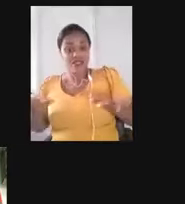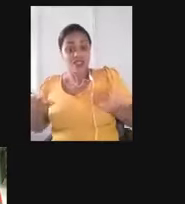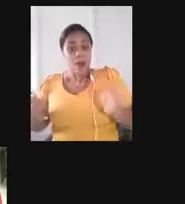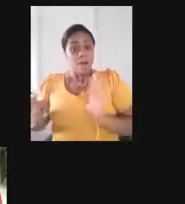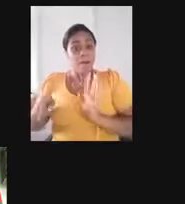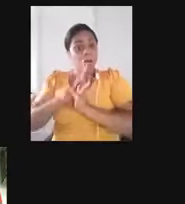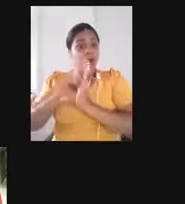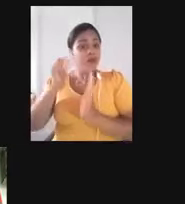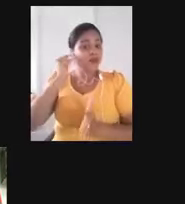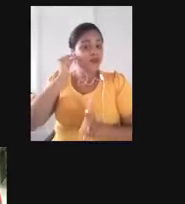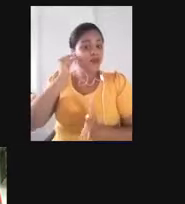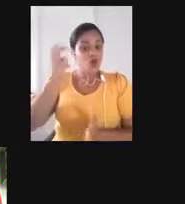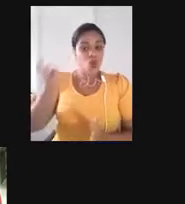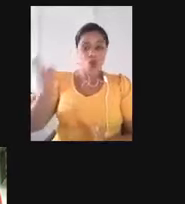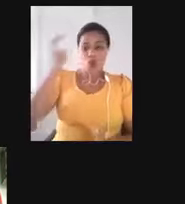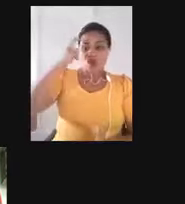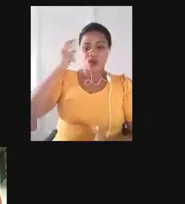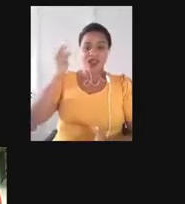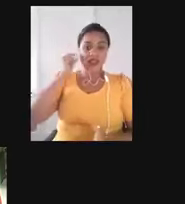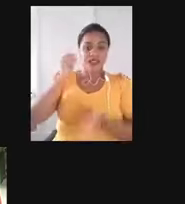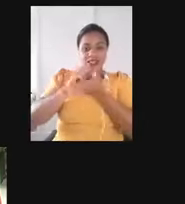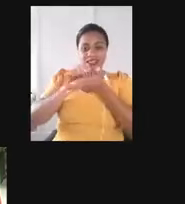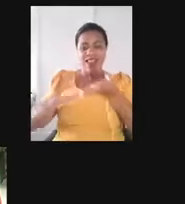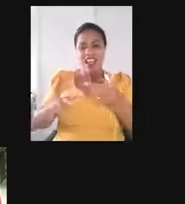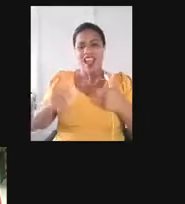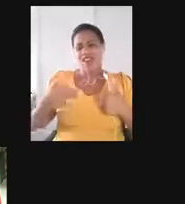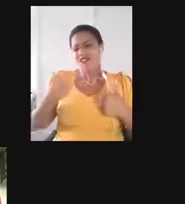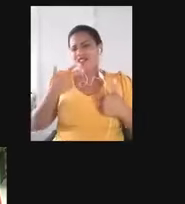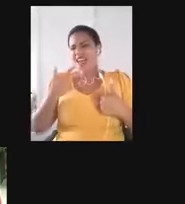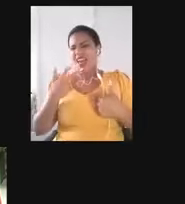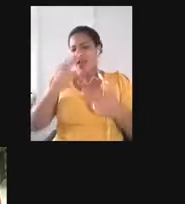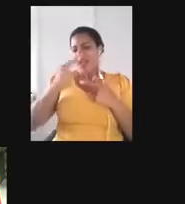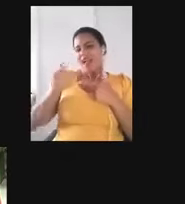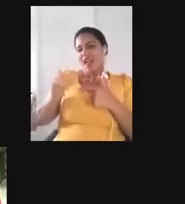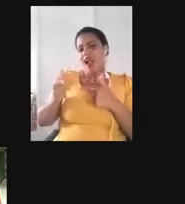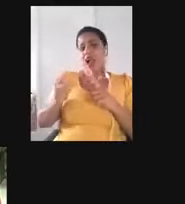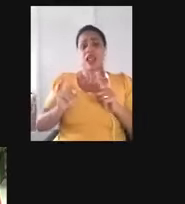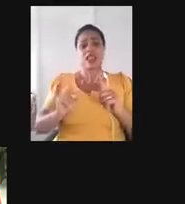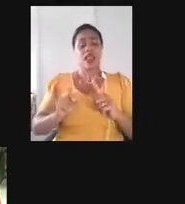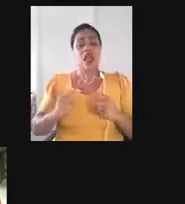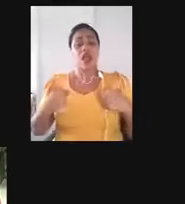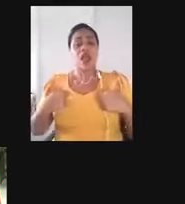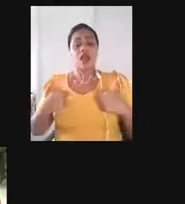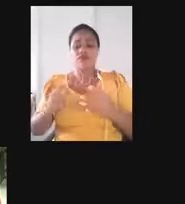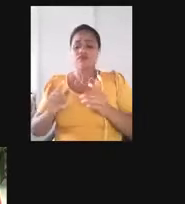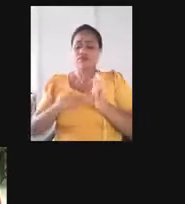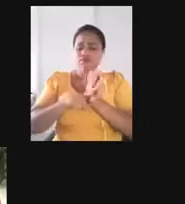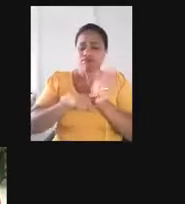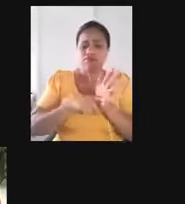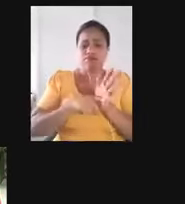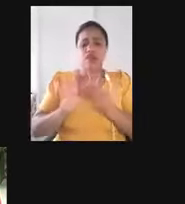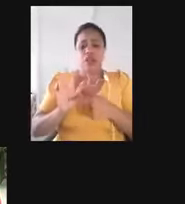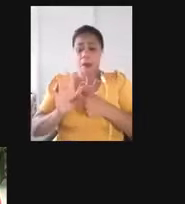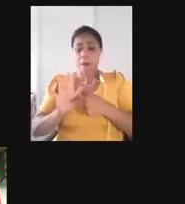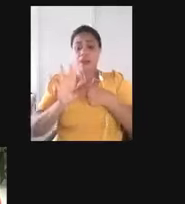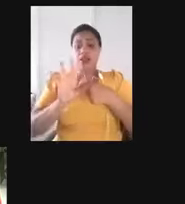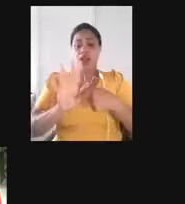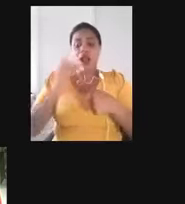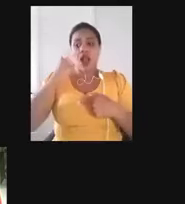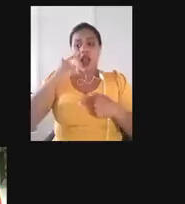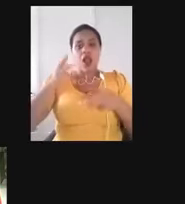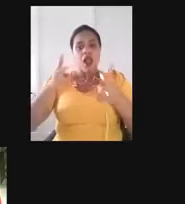eu não é querendo, vamos dizer assim, tirar onda, mas acho que depois do meu momento de fazer minha pesquisa e de apresentar ela, eu pude perceber que tem muita